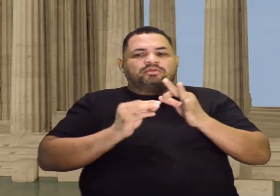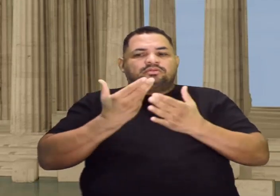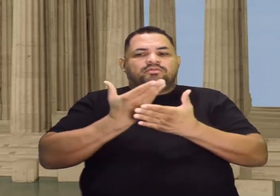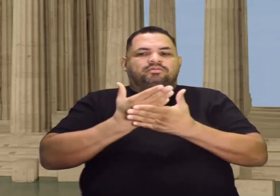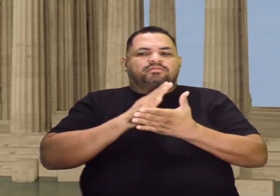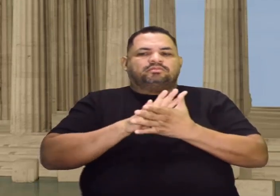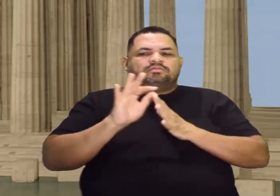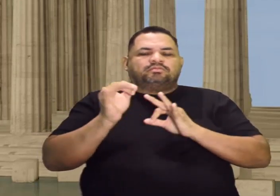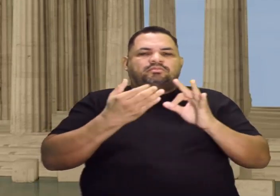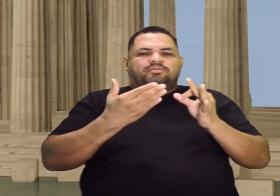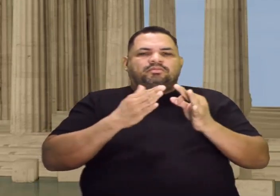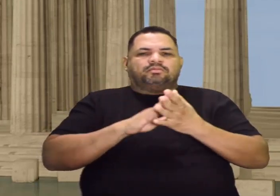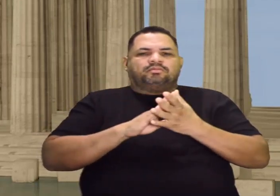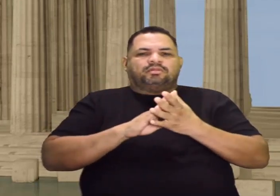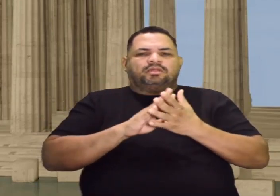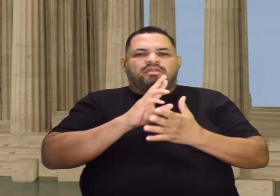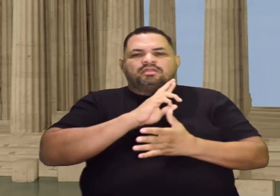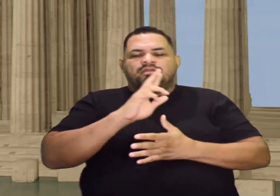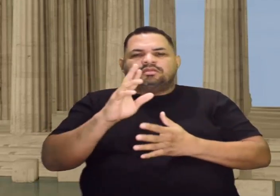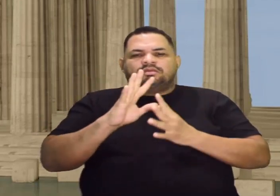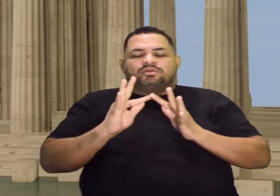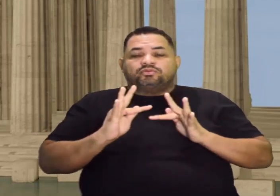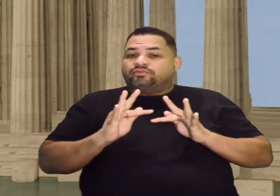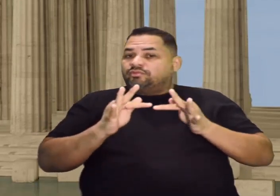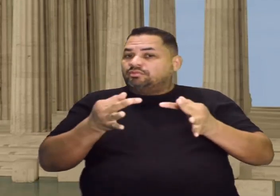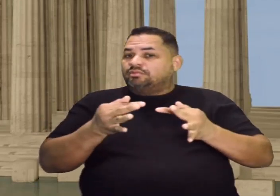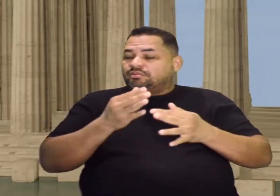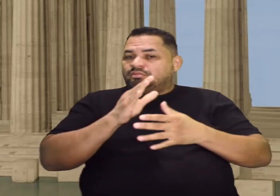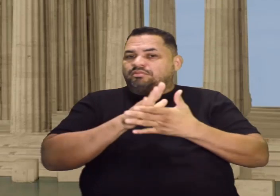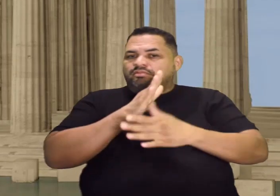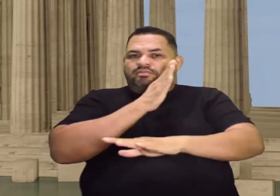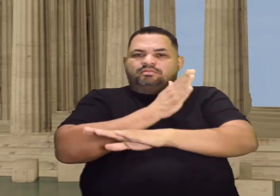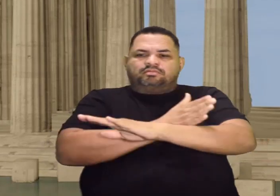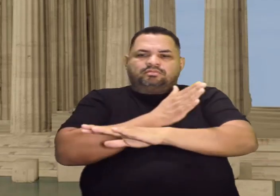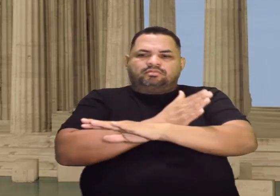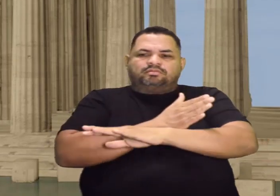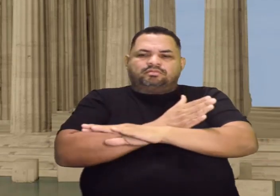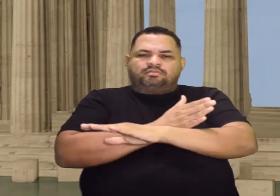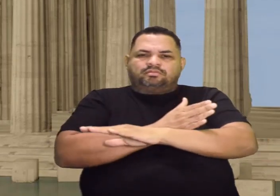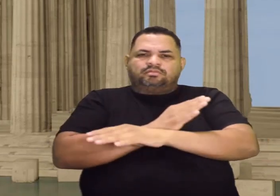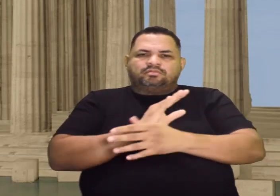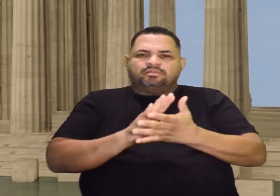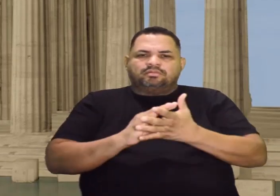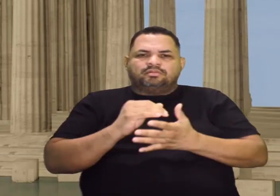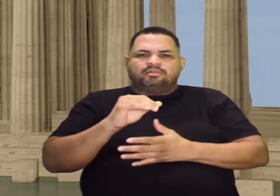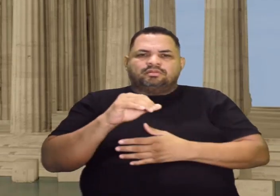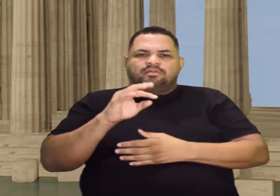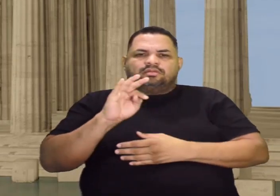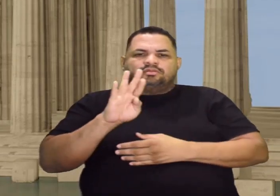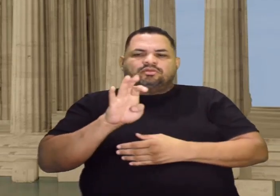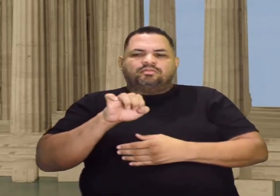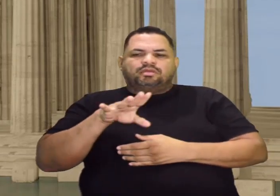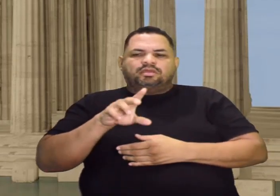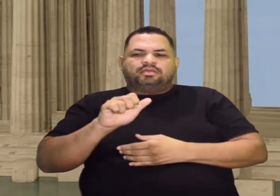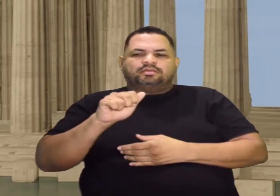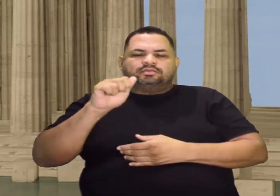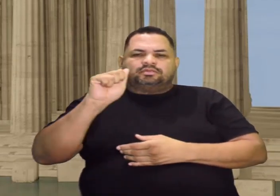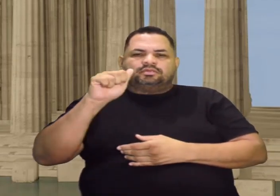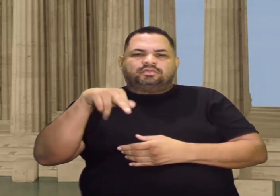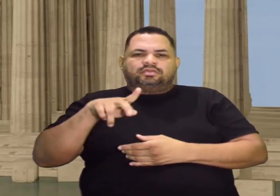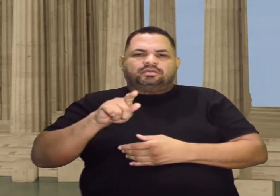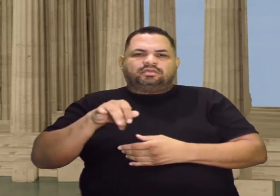cristianismo. E lá no final da Idade Média, mais ou menos no meio para o fim, com Tomás de Aquino, ele fez o